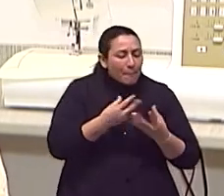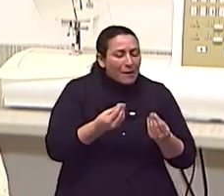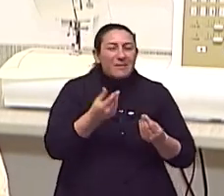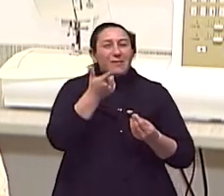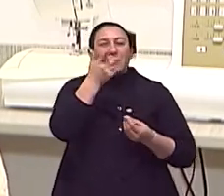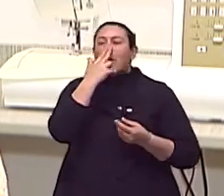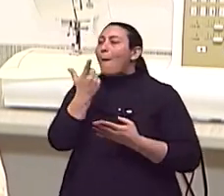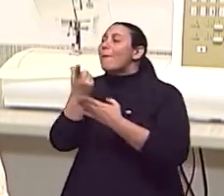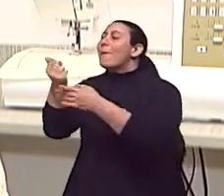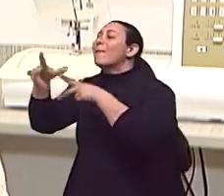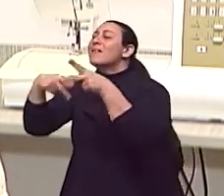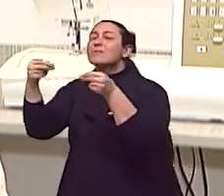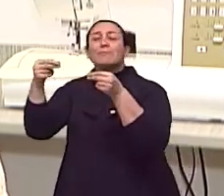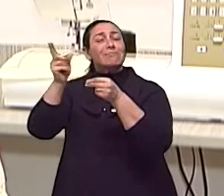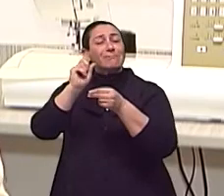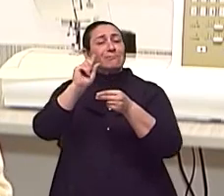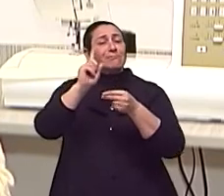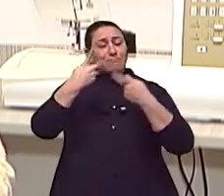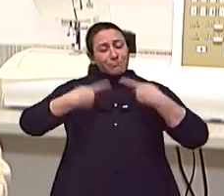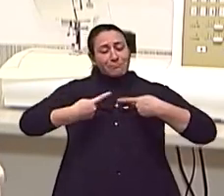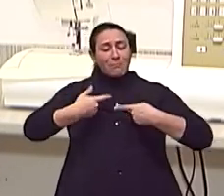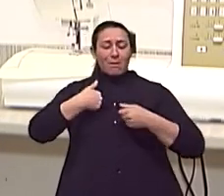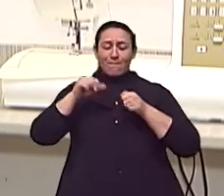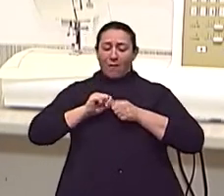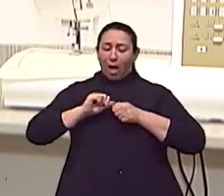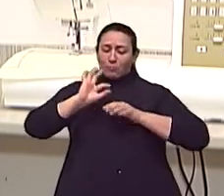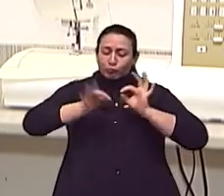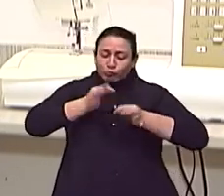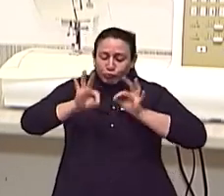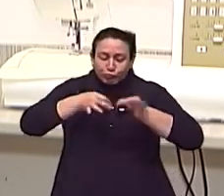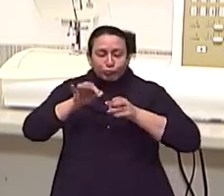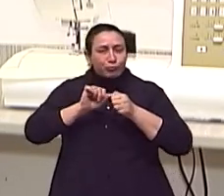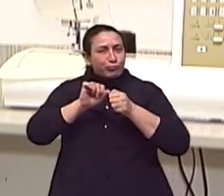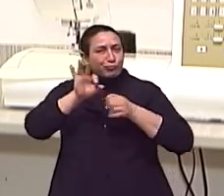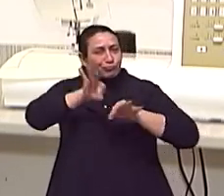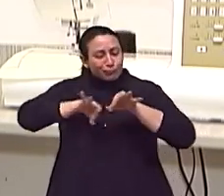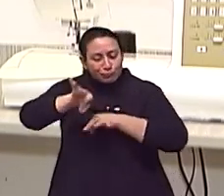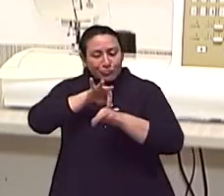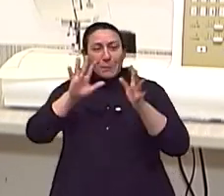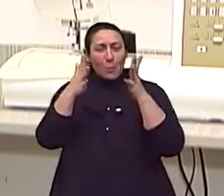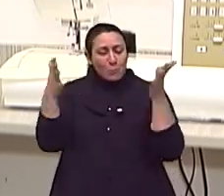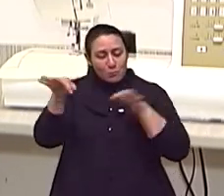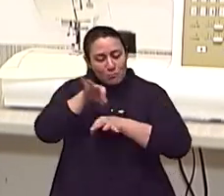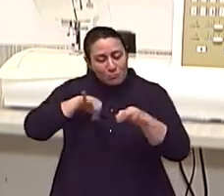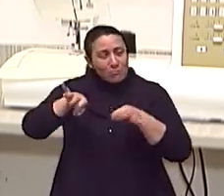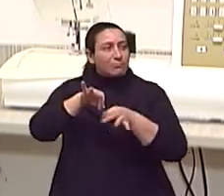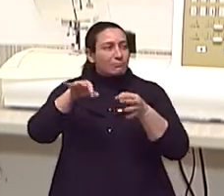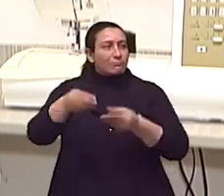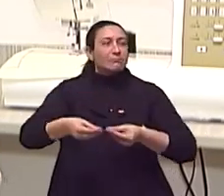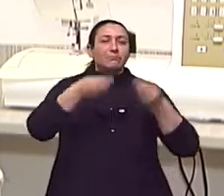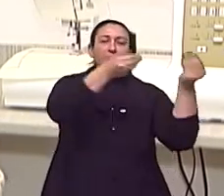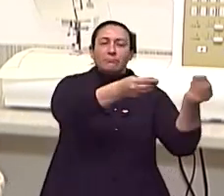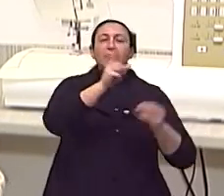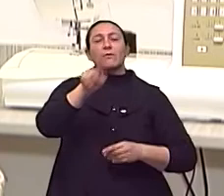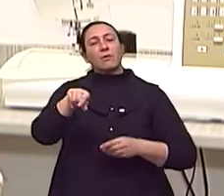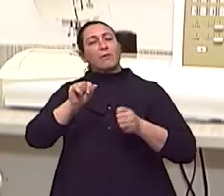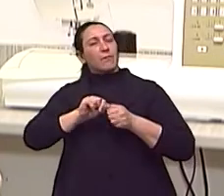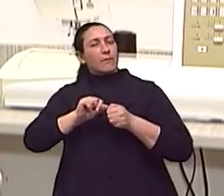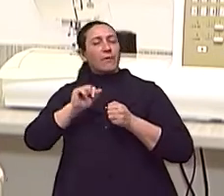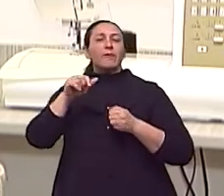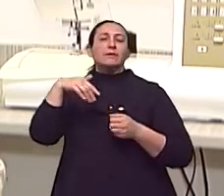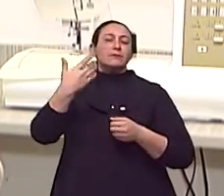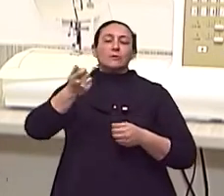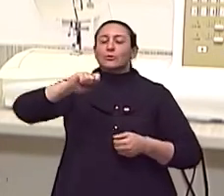não é um presentinho uma lembrancinha então qualquer coisa que você faça né com as duas mãos ali faz um Chaveirinho